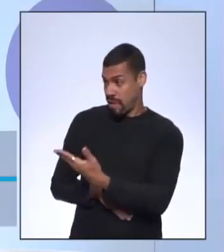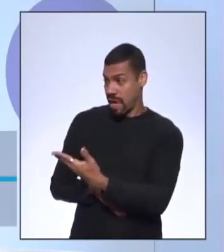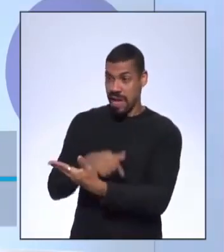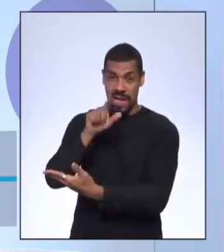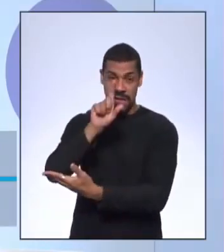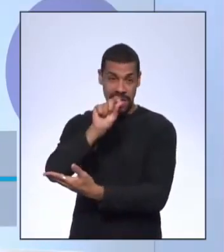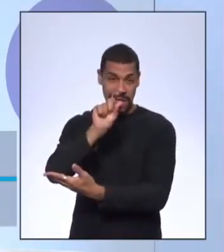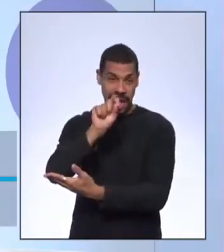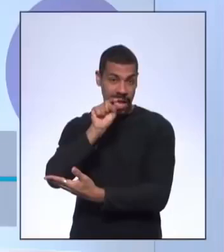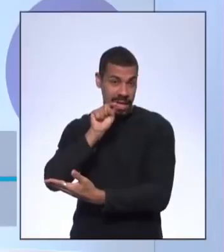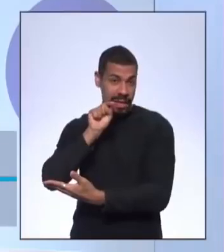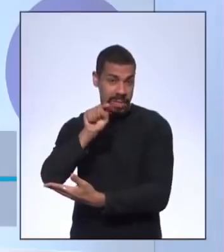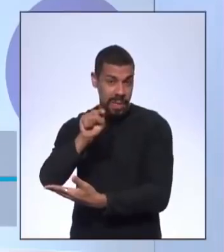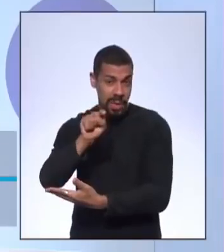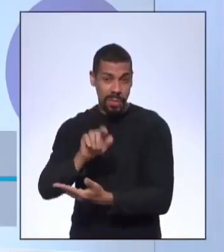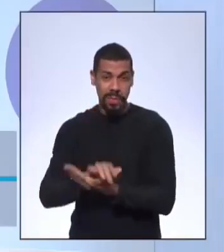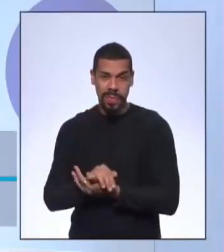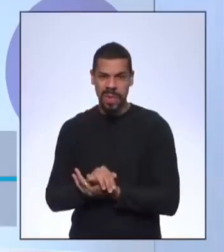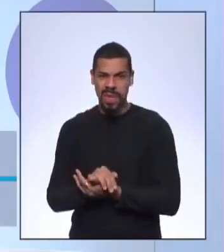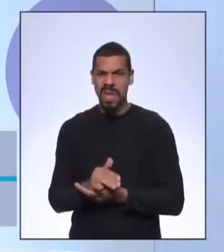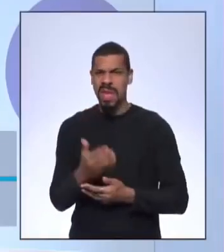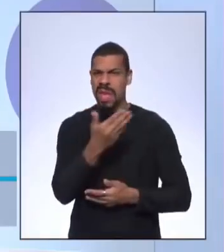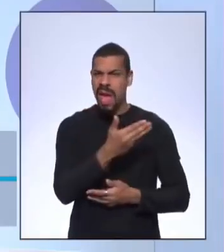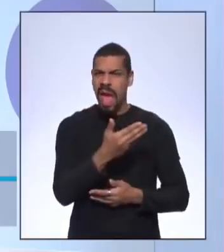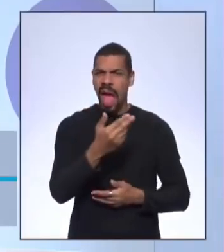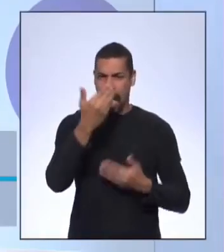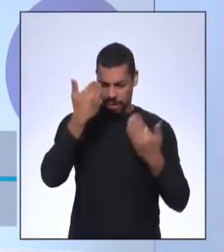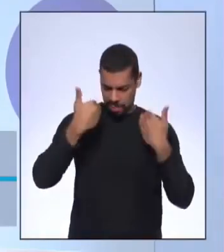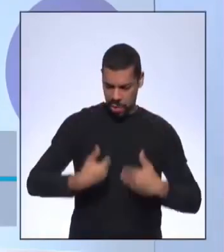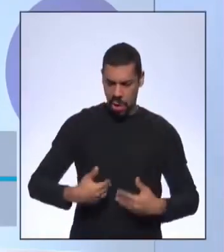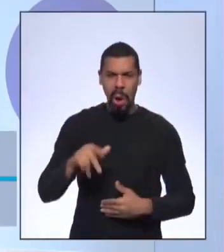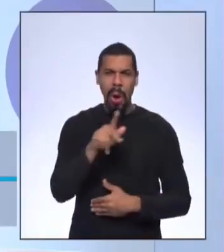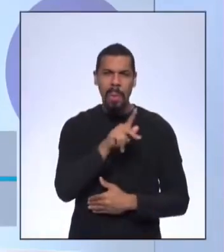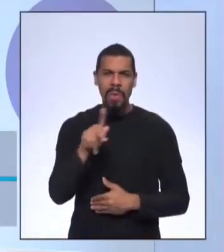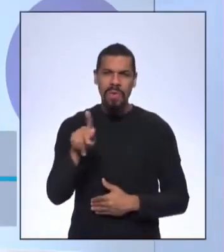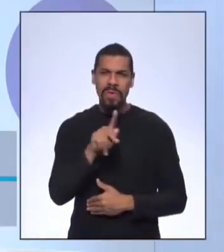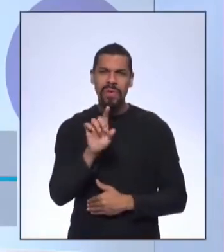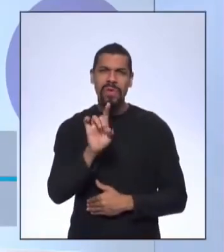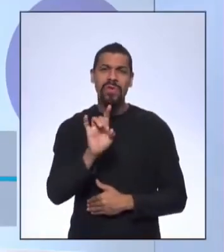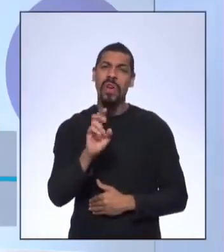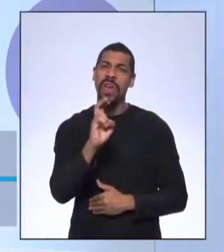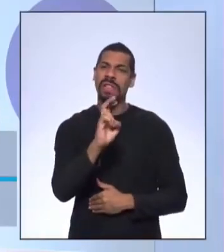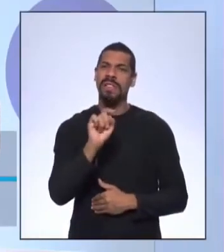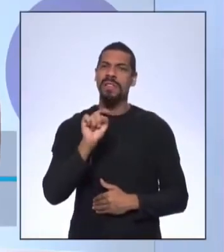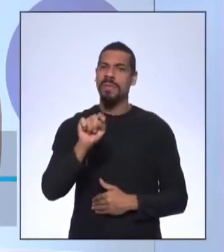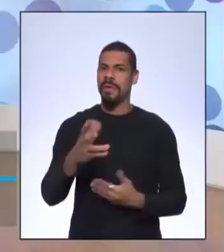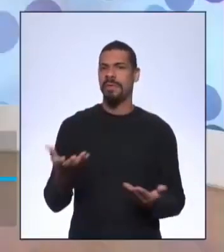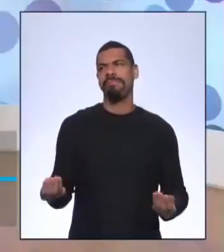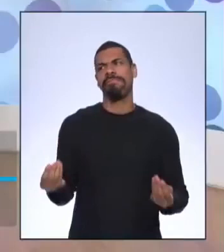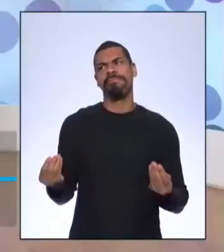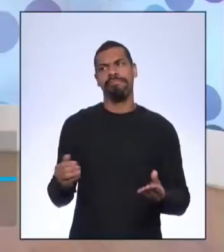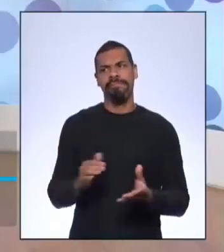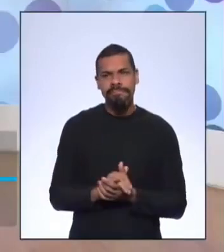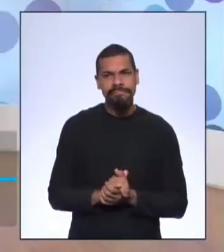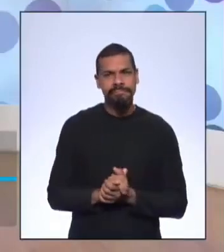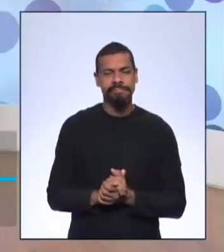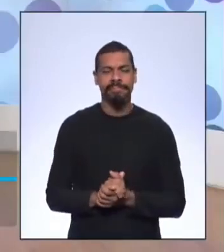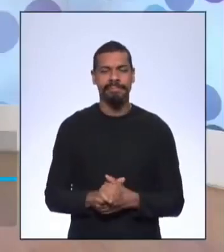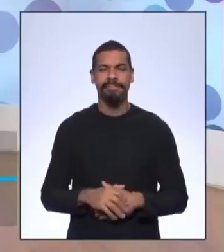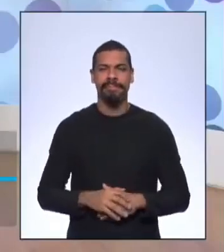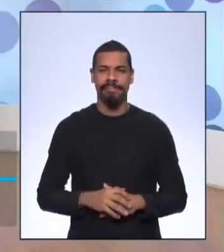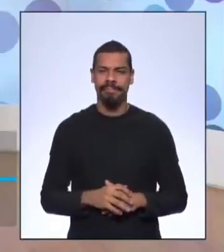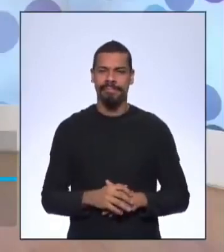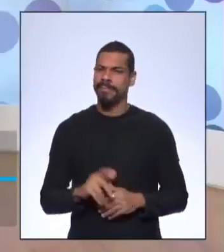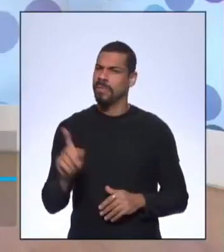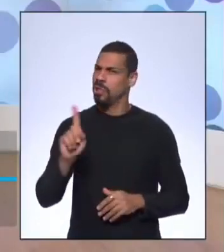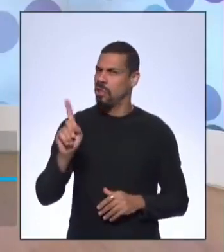com 10.000 e a professora Alessandra aqui fica só com 5. Já não gostei dessa ideia. Boa ideia, né? Não,